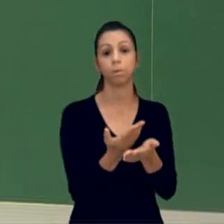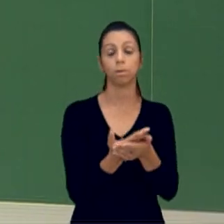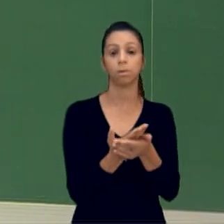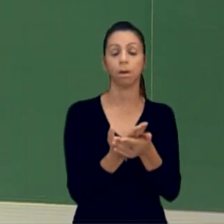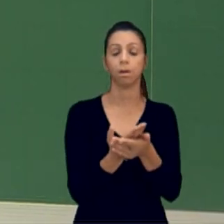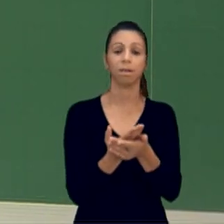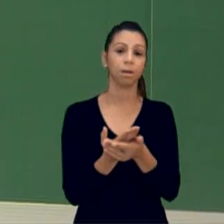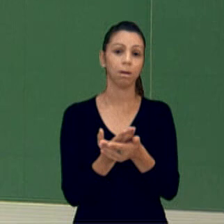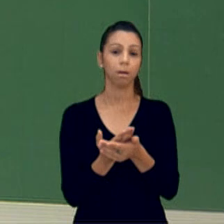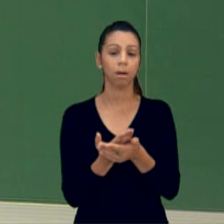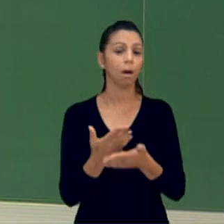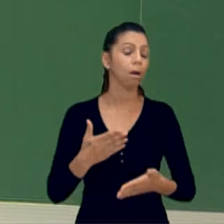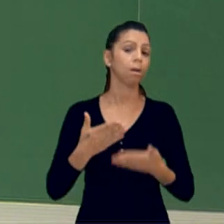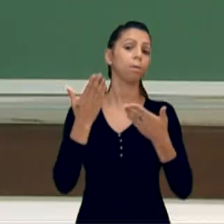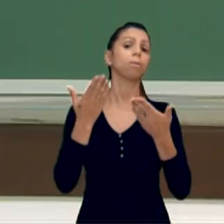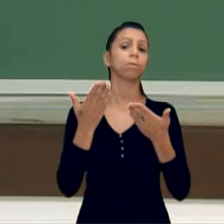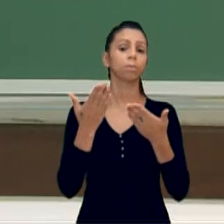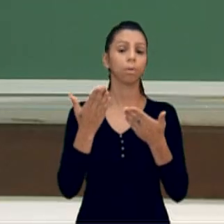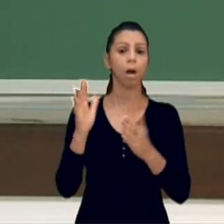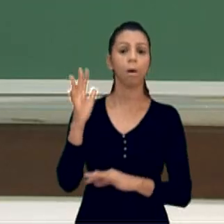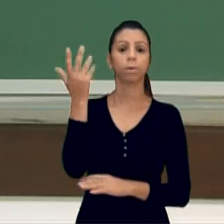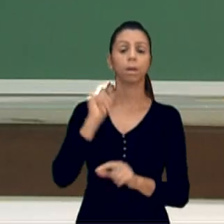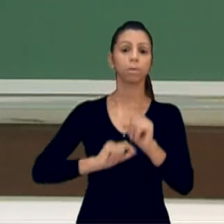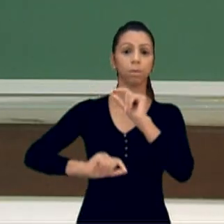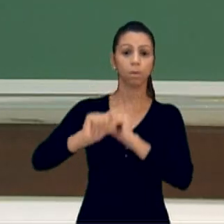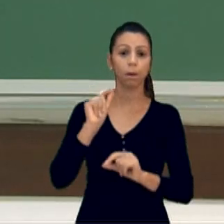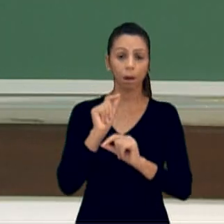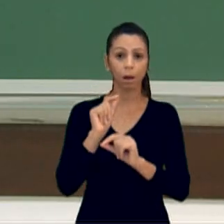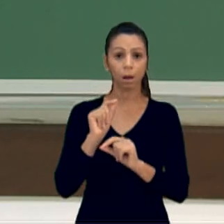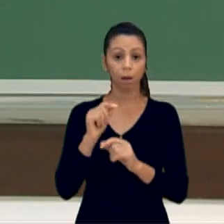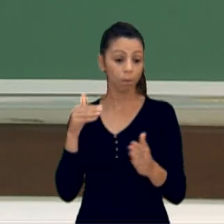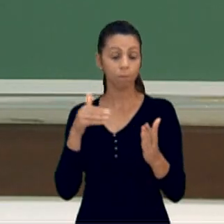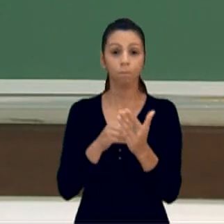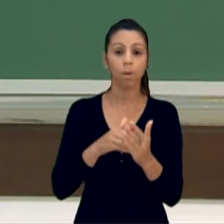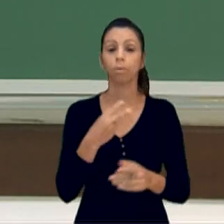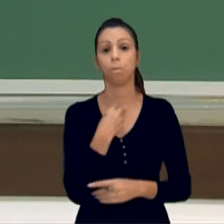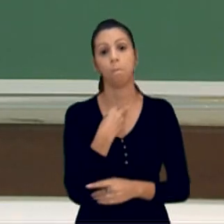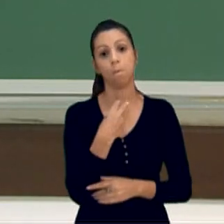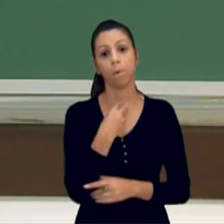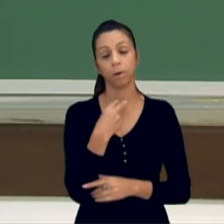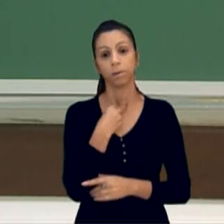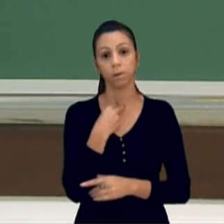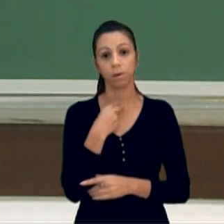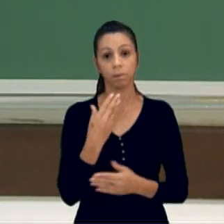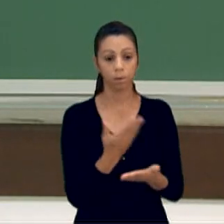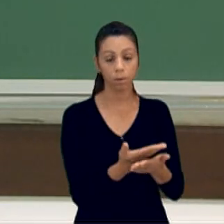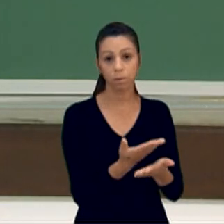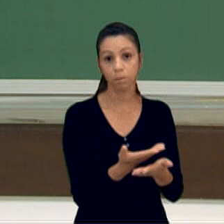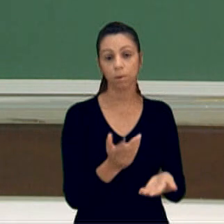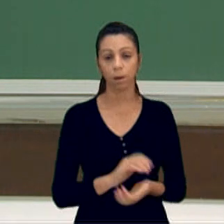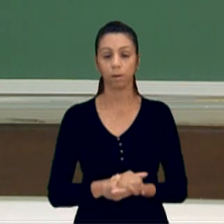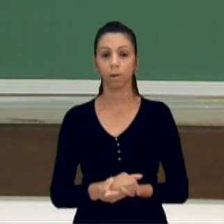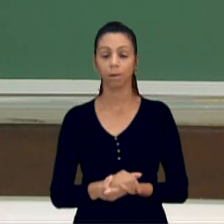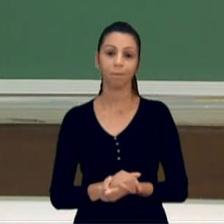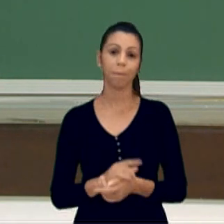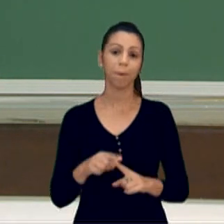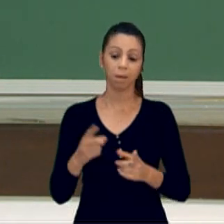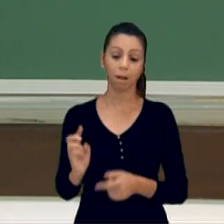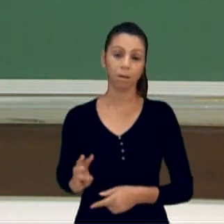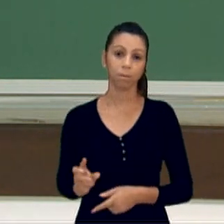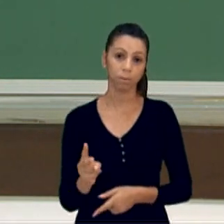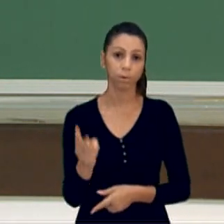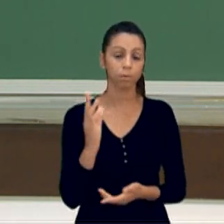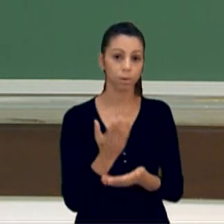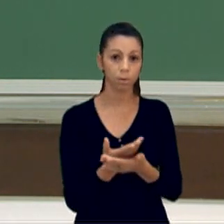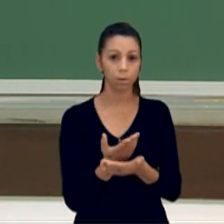barrado, impedido, por causa do Talibã. Ela não seguiu as recomendações e continuou estudando. Quando ela tinha 15 anos, isso